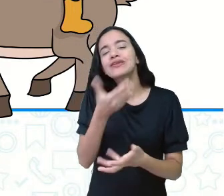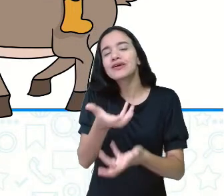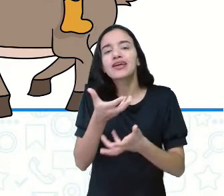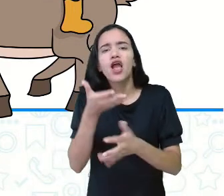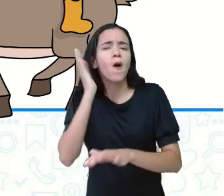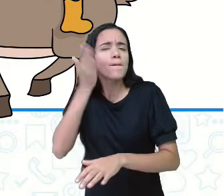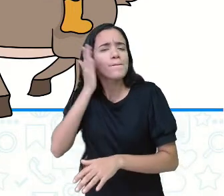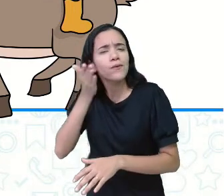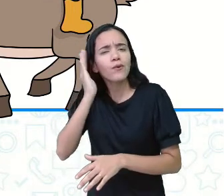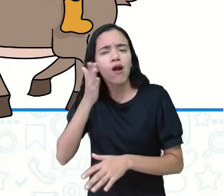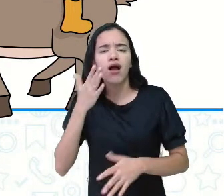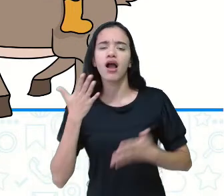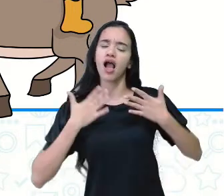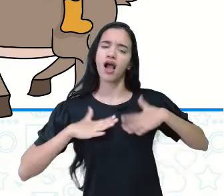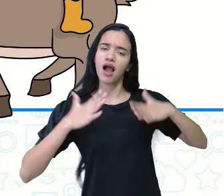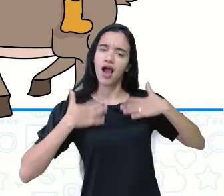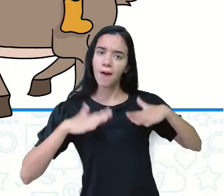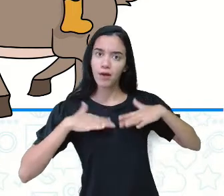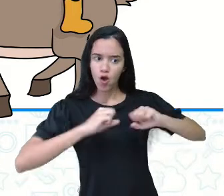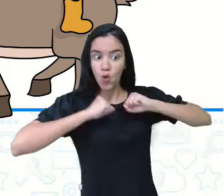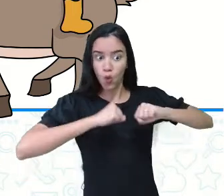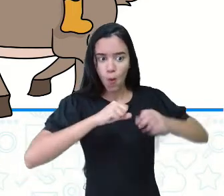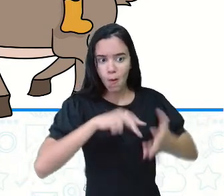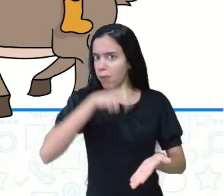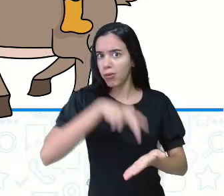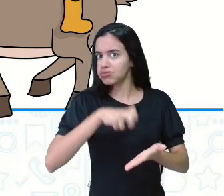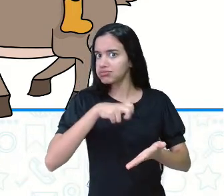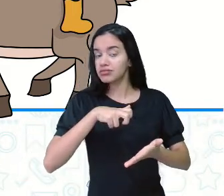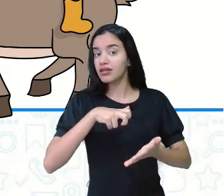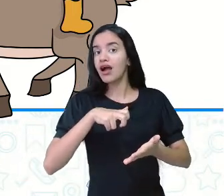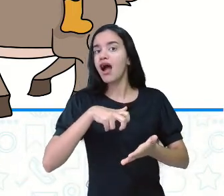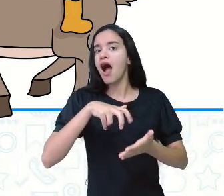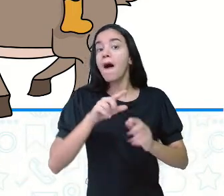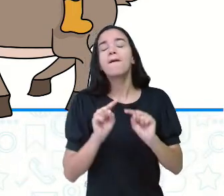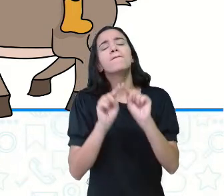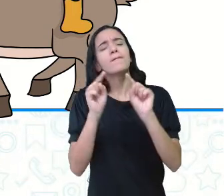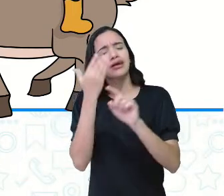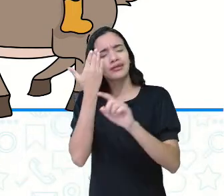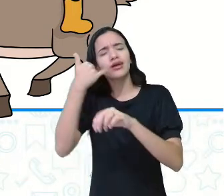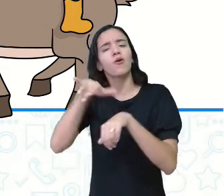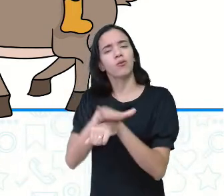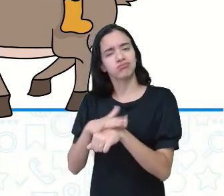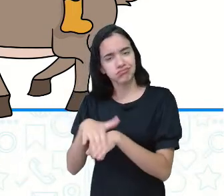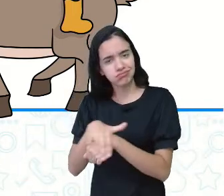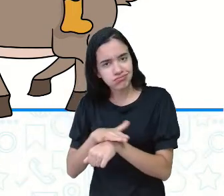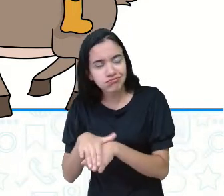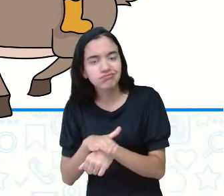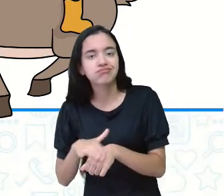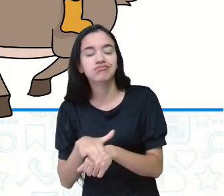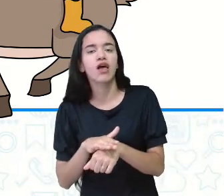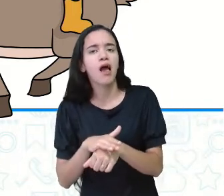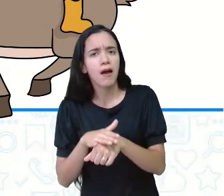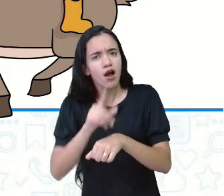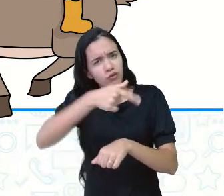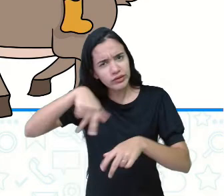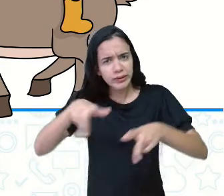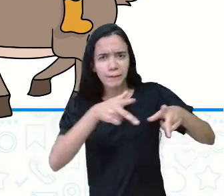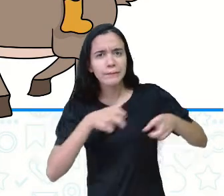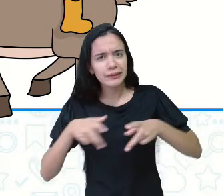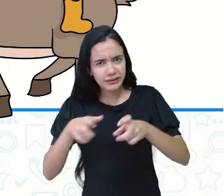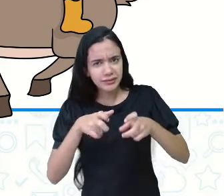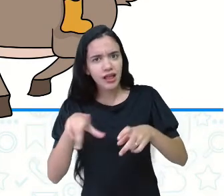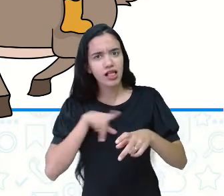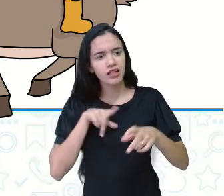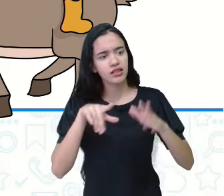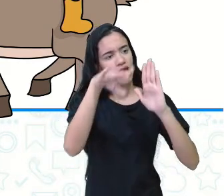burrinho manso, que não corra nem pule, mas que saiba conversar. Perceberam aí que